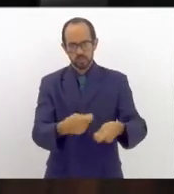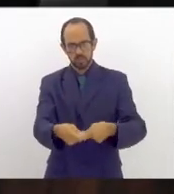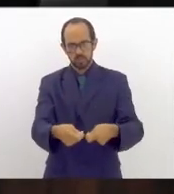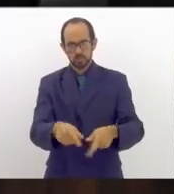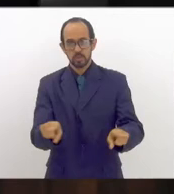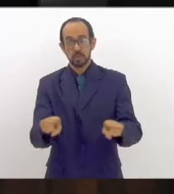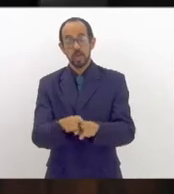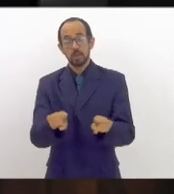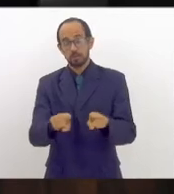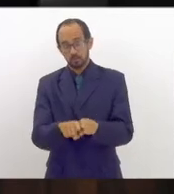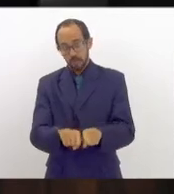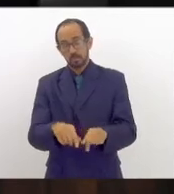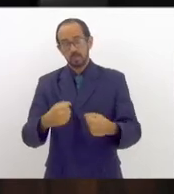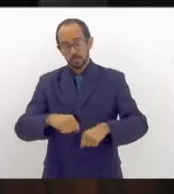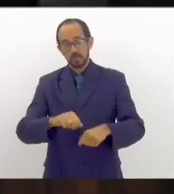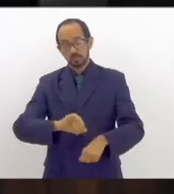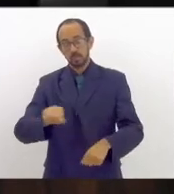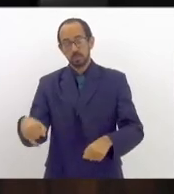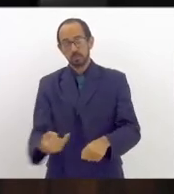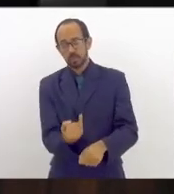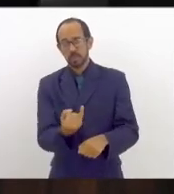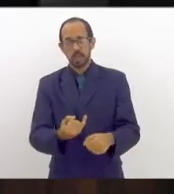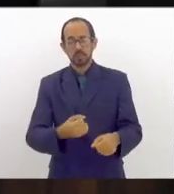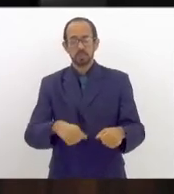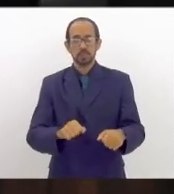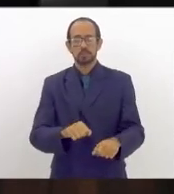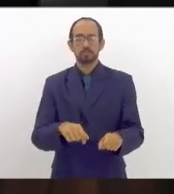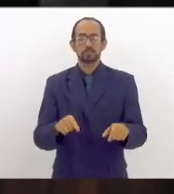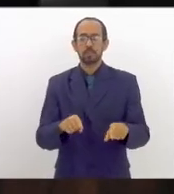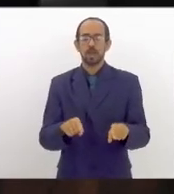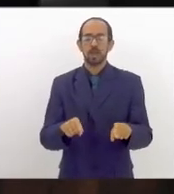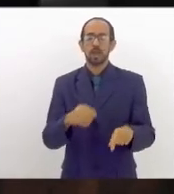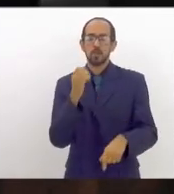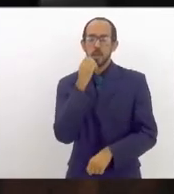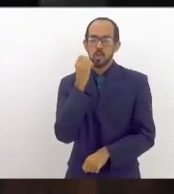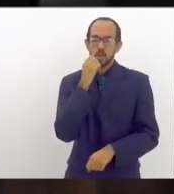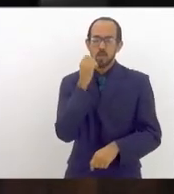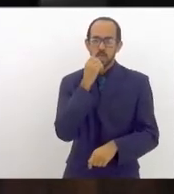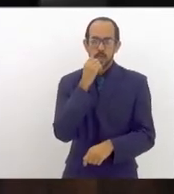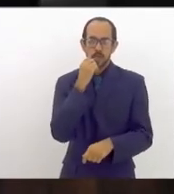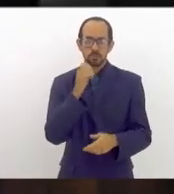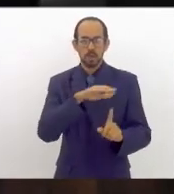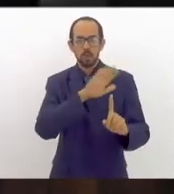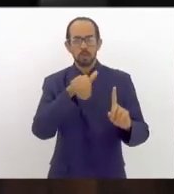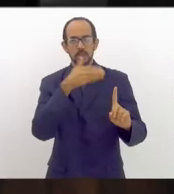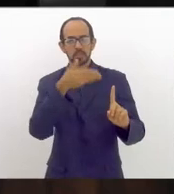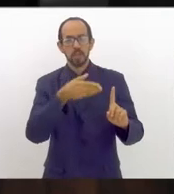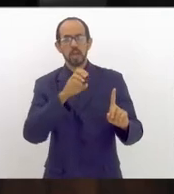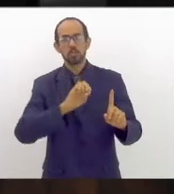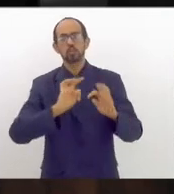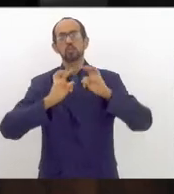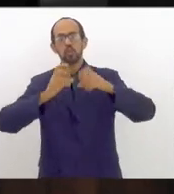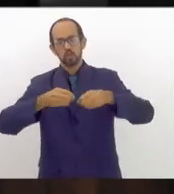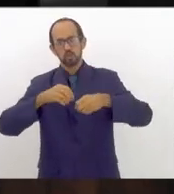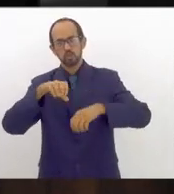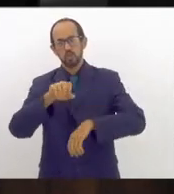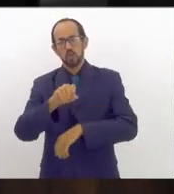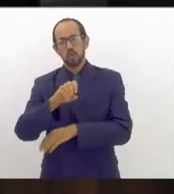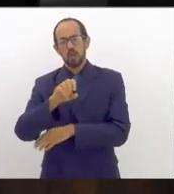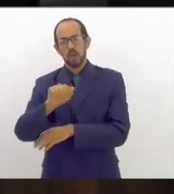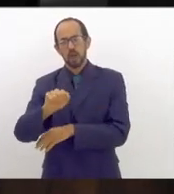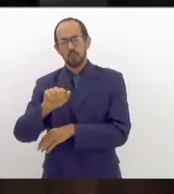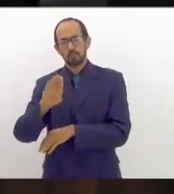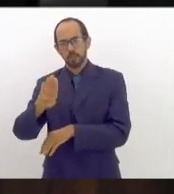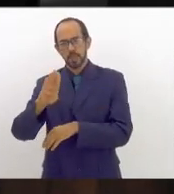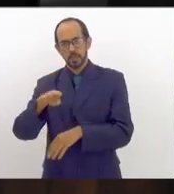esta oportunidade portanto para homenagear todos os integrantes da Ordem dos Advogados do Brasil nas figuras dos